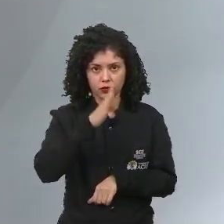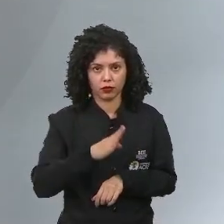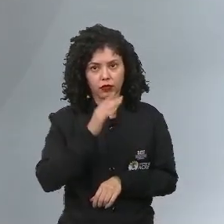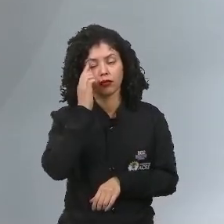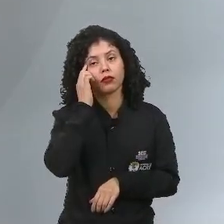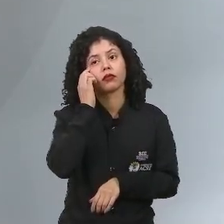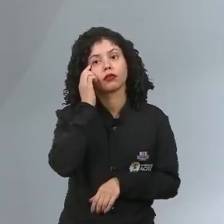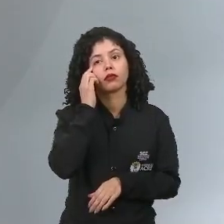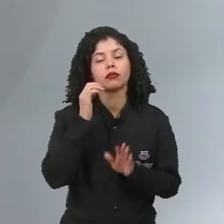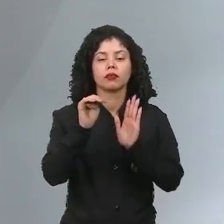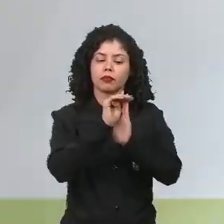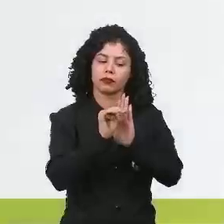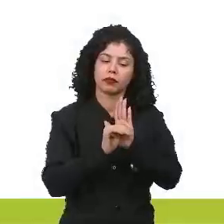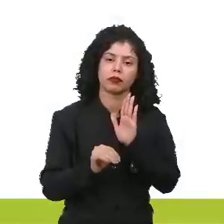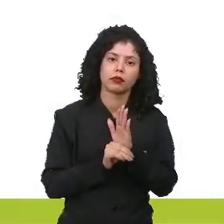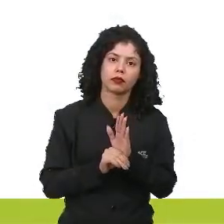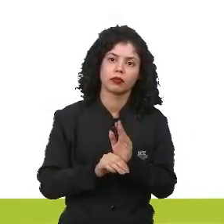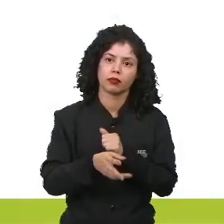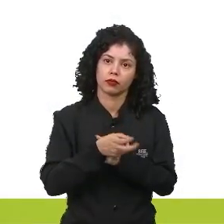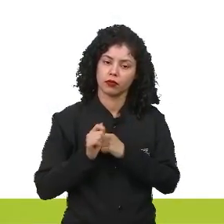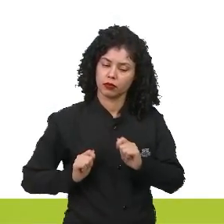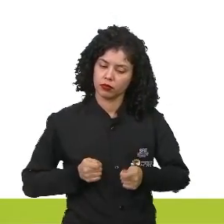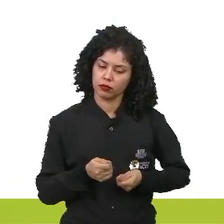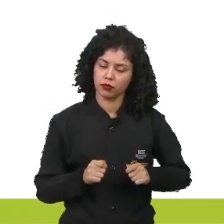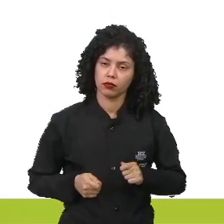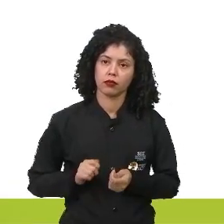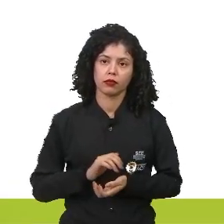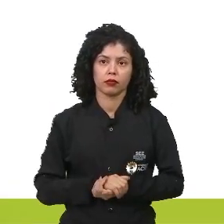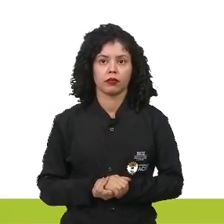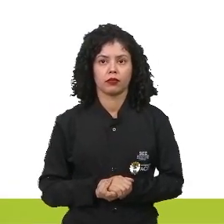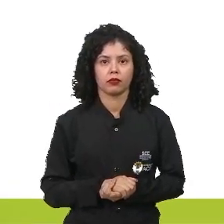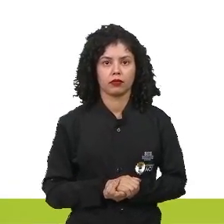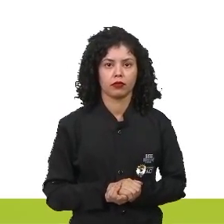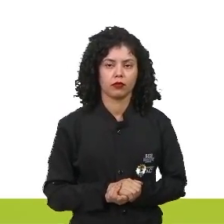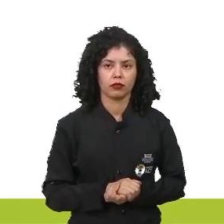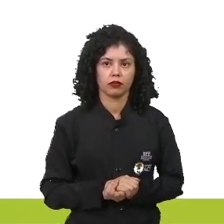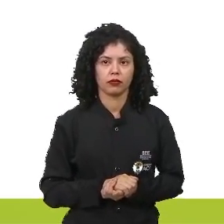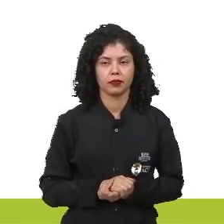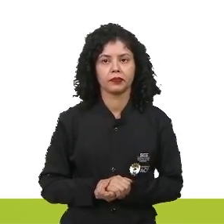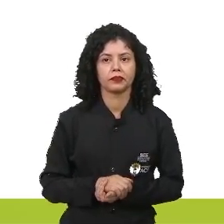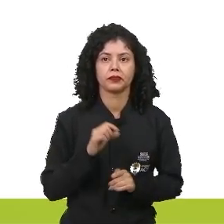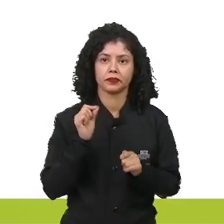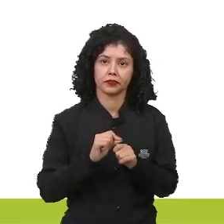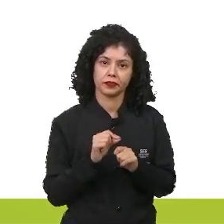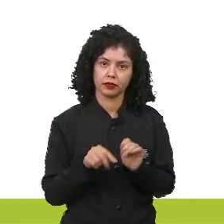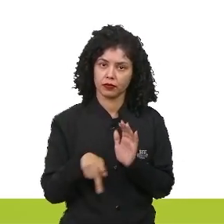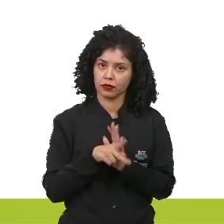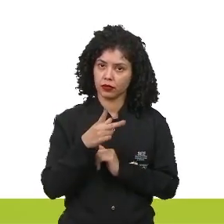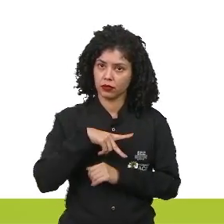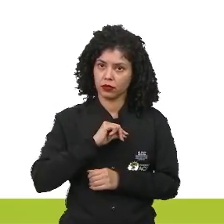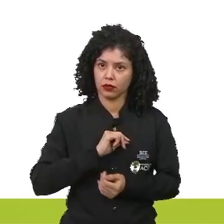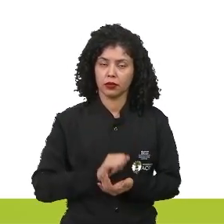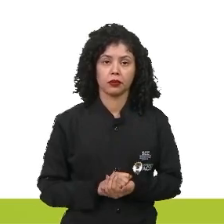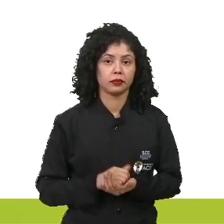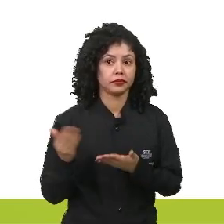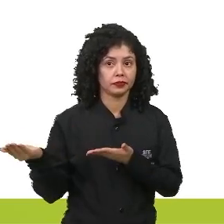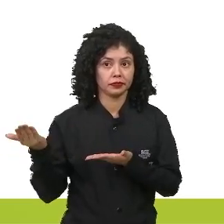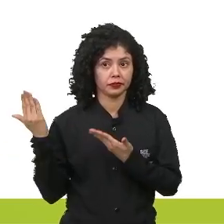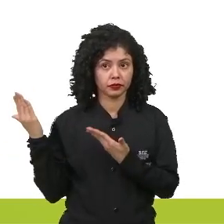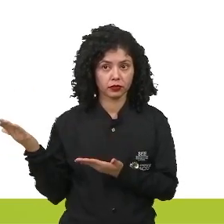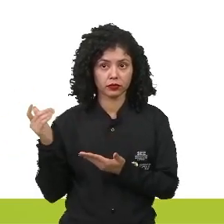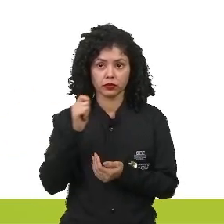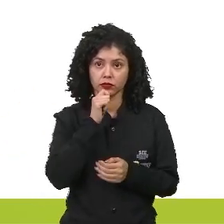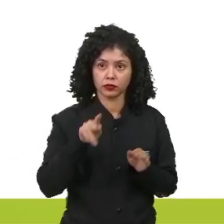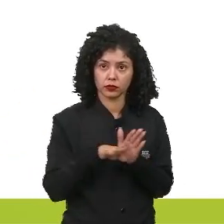temos esses principais mecanismos de controle na administração feita pelos portugueses. Aí a gente vem para